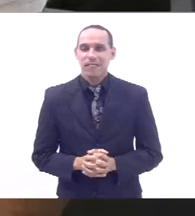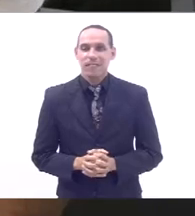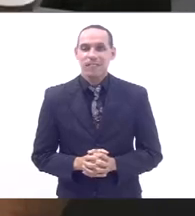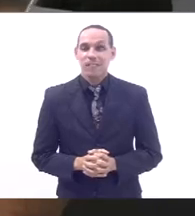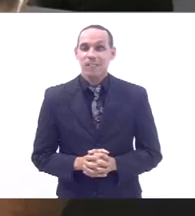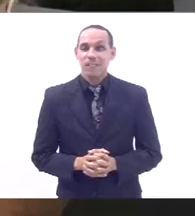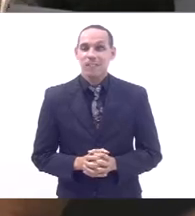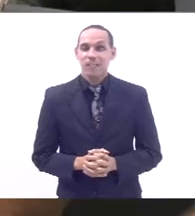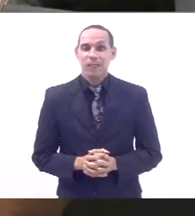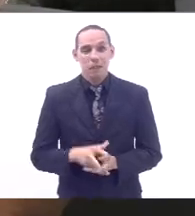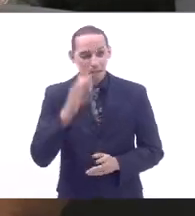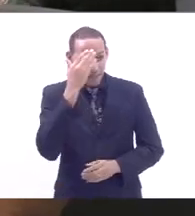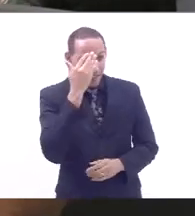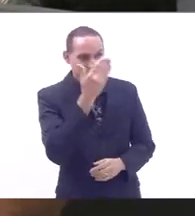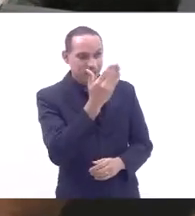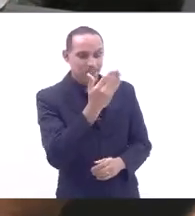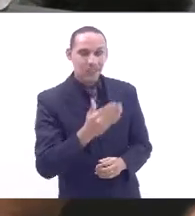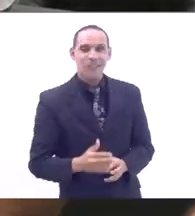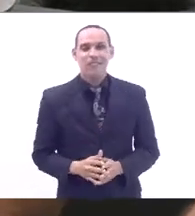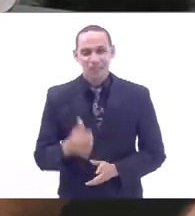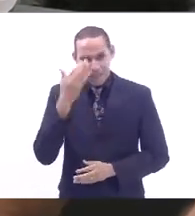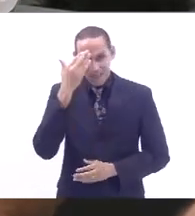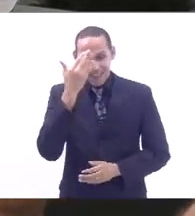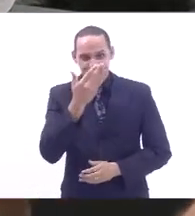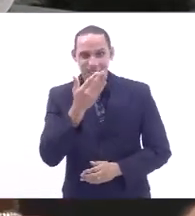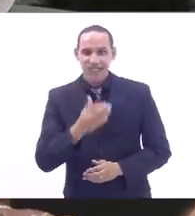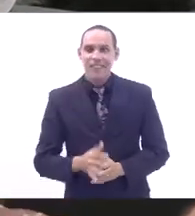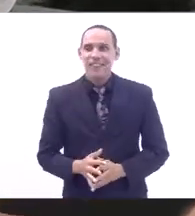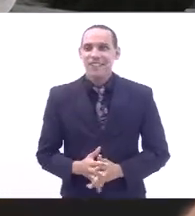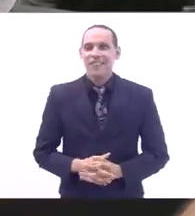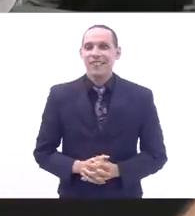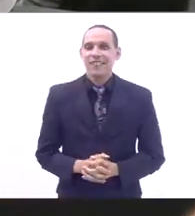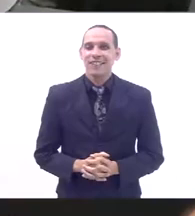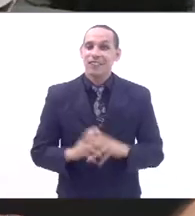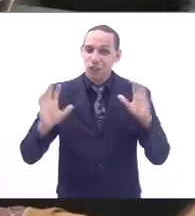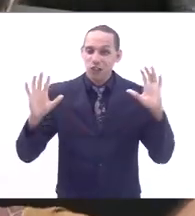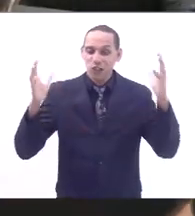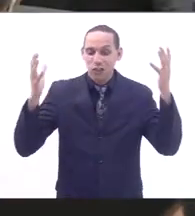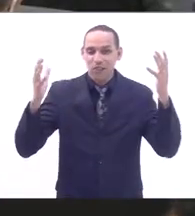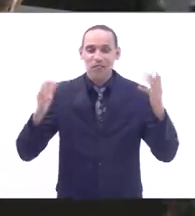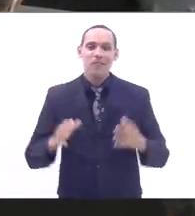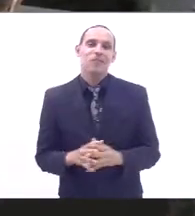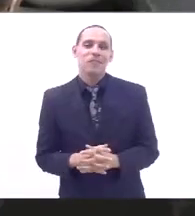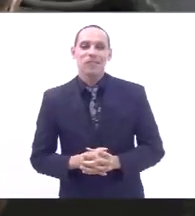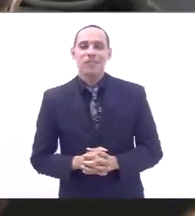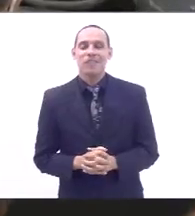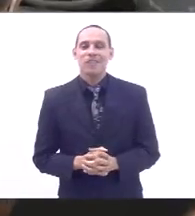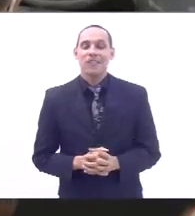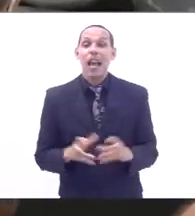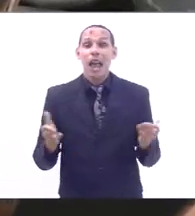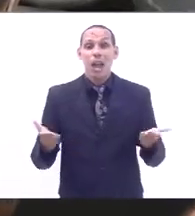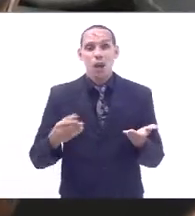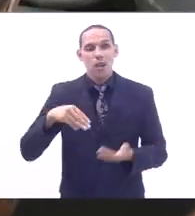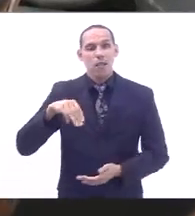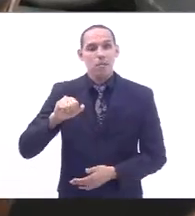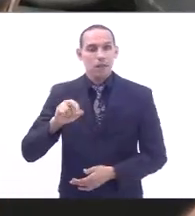Senhores, obrigado, hein? Obrigado mesmo aí pelo espetáculo. E agora, Marcelo,